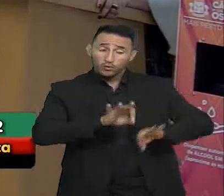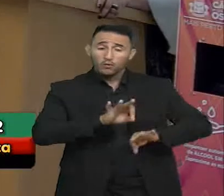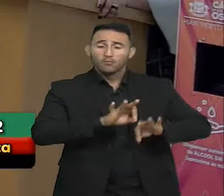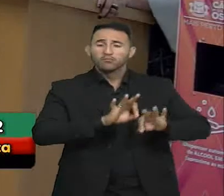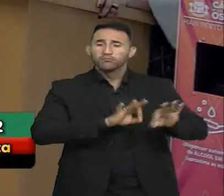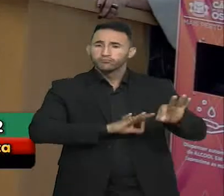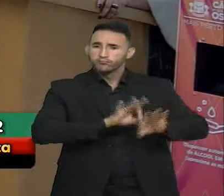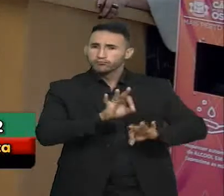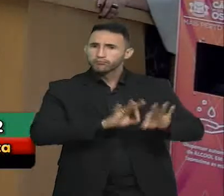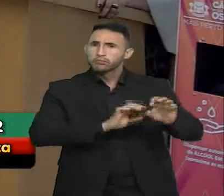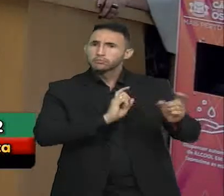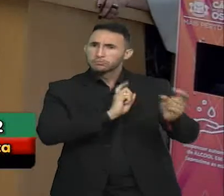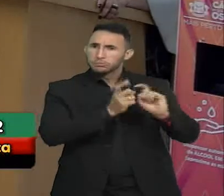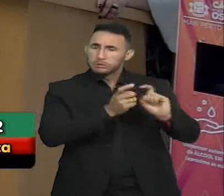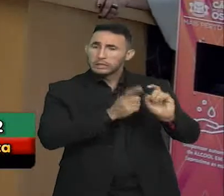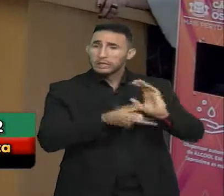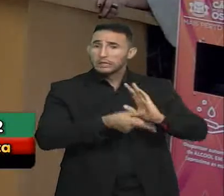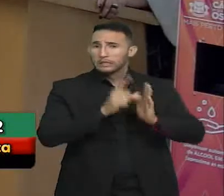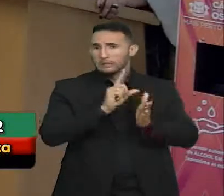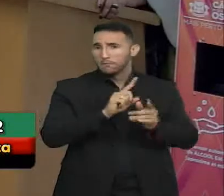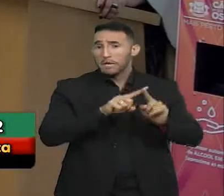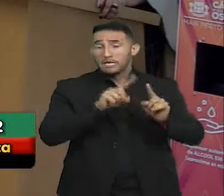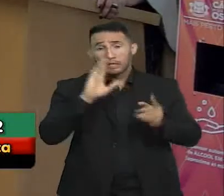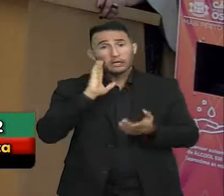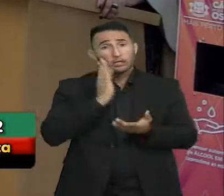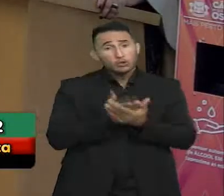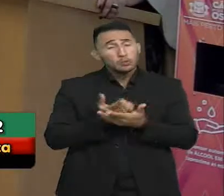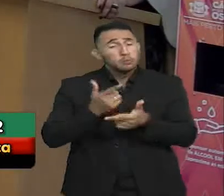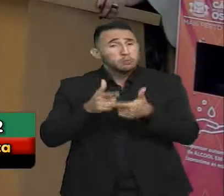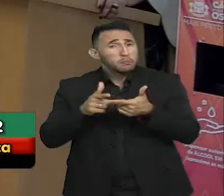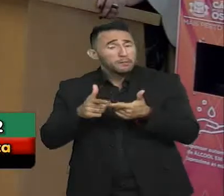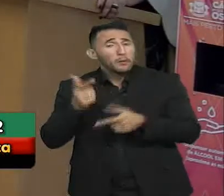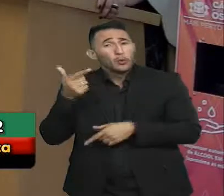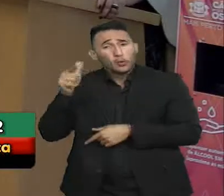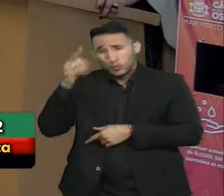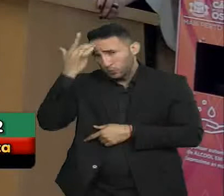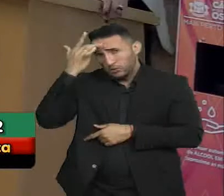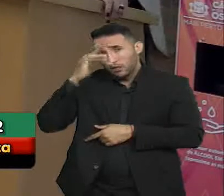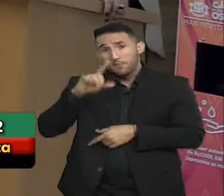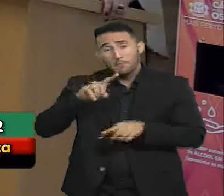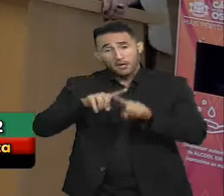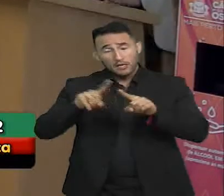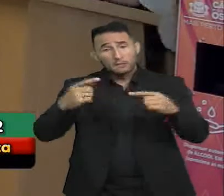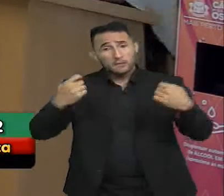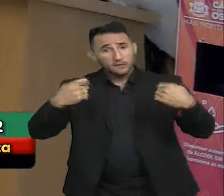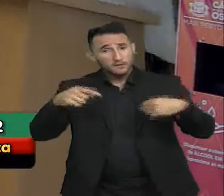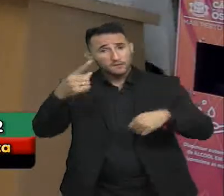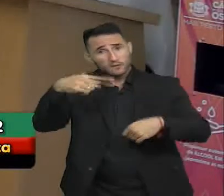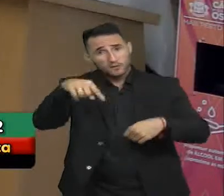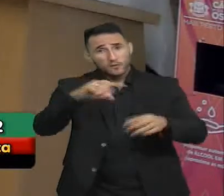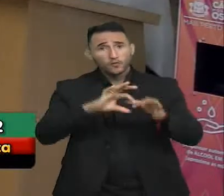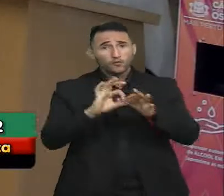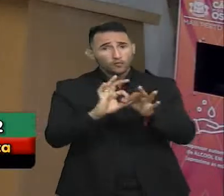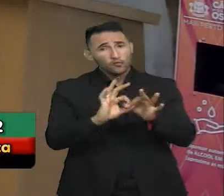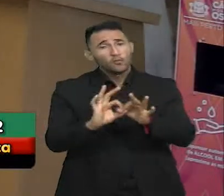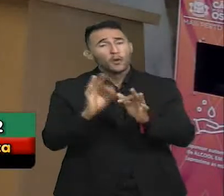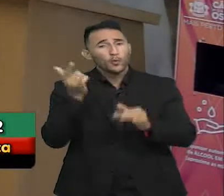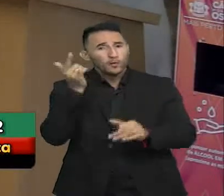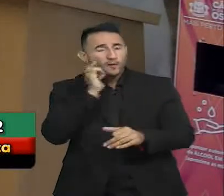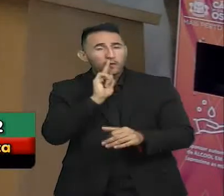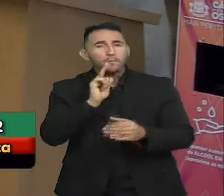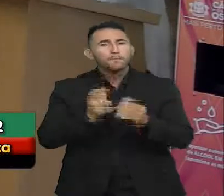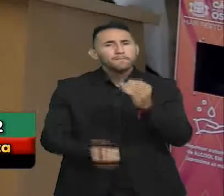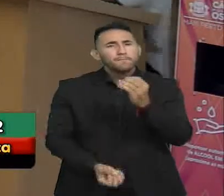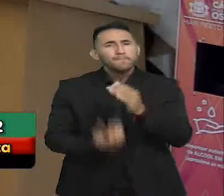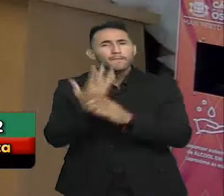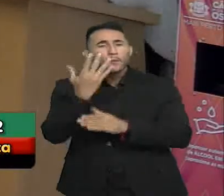houve algum imprevisto que não conseguiram estar aqui conosco, e que a gente precisa de vocês juntos, né, para a gente pensar uma sociedade que